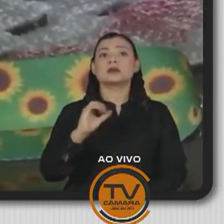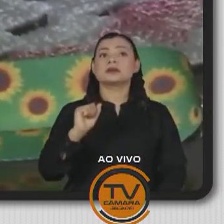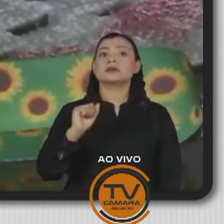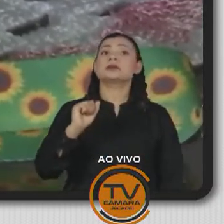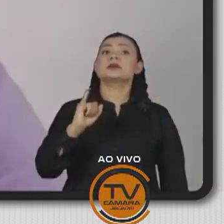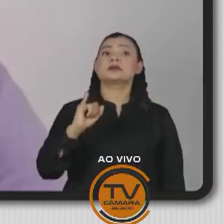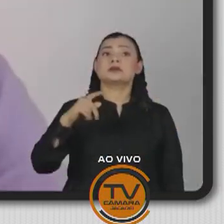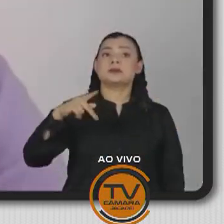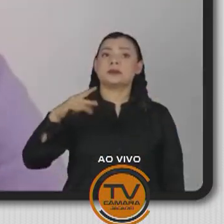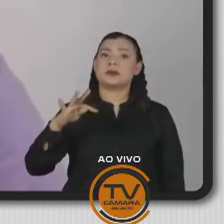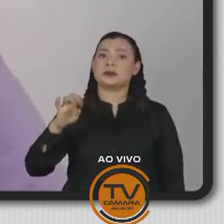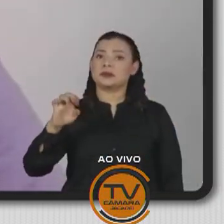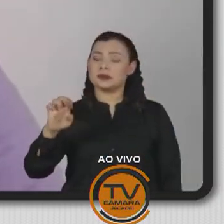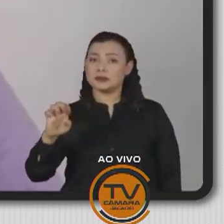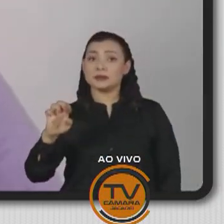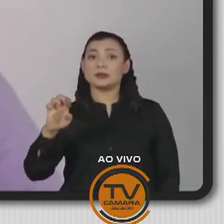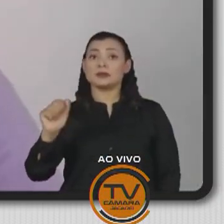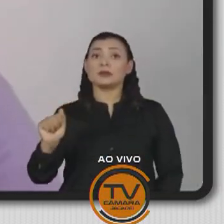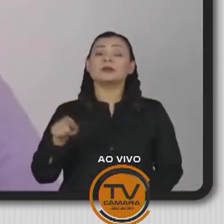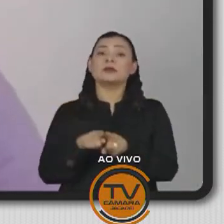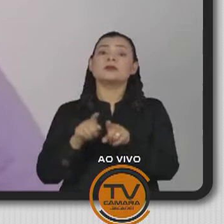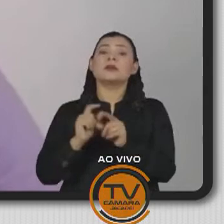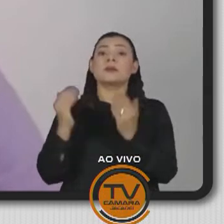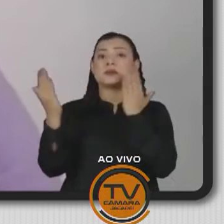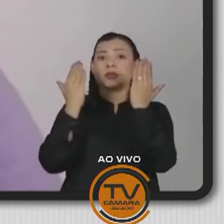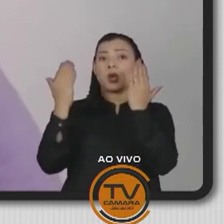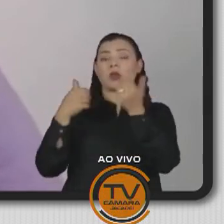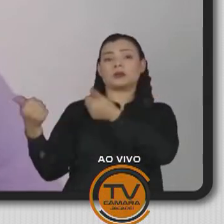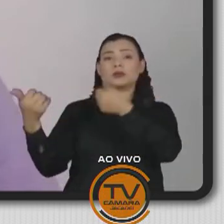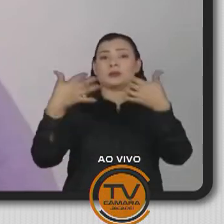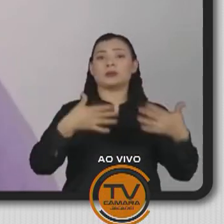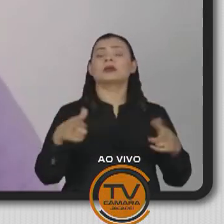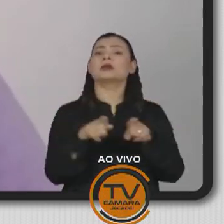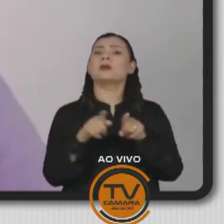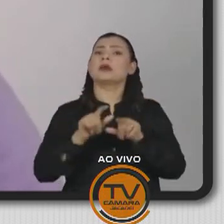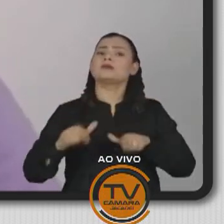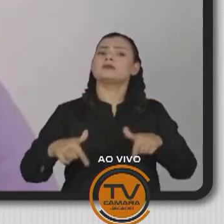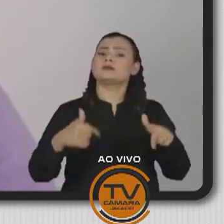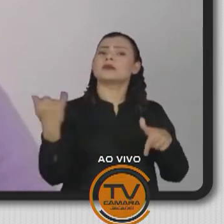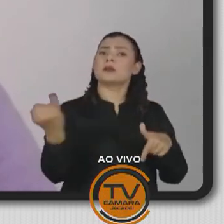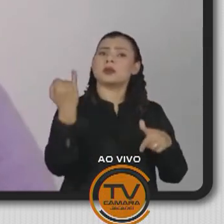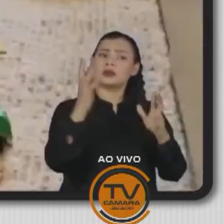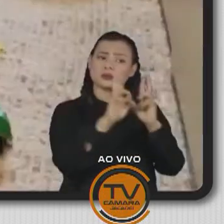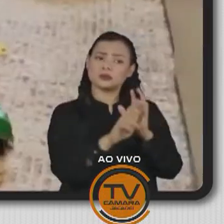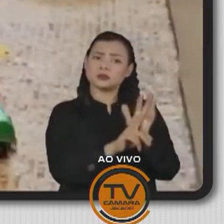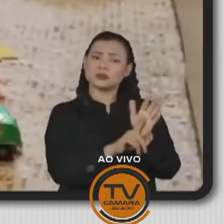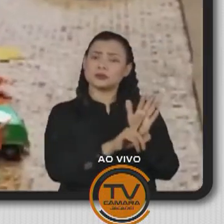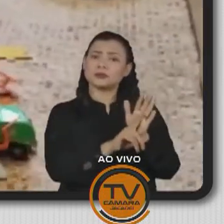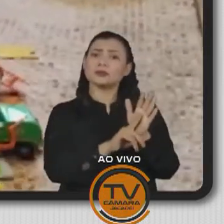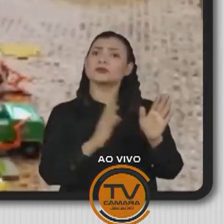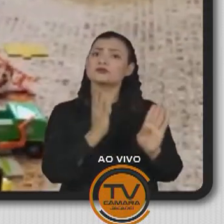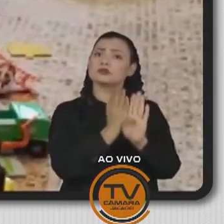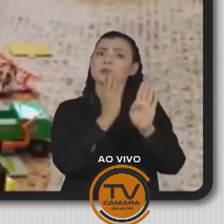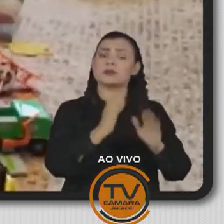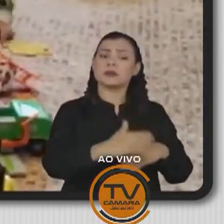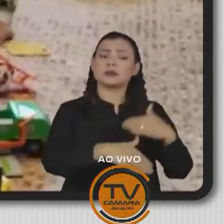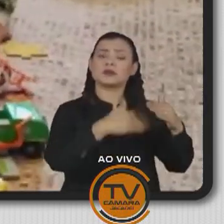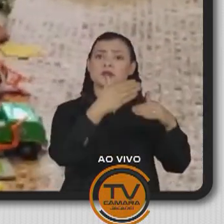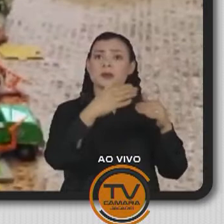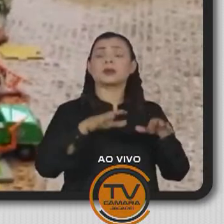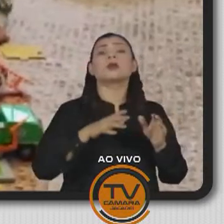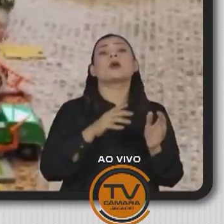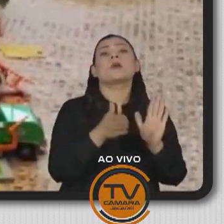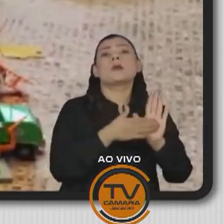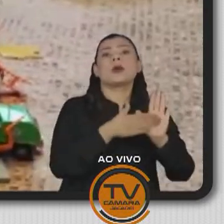federal de 2020. Essa psicóloga destaca a importância da medida para o mapeamento necessário para o desenvolvimento